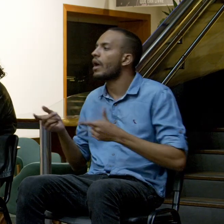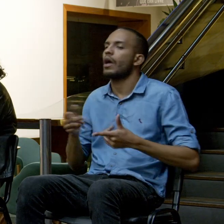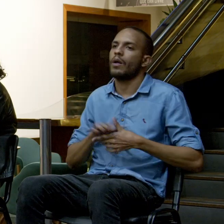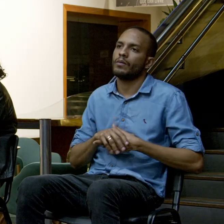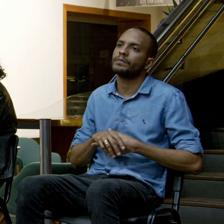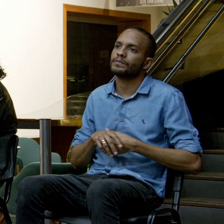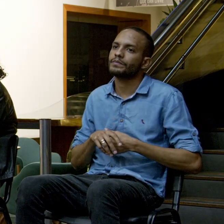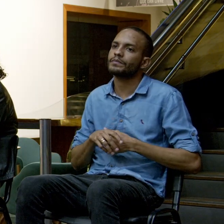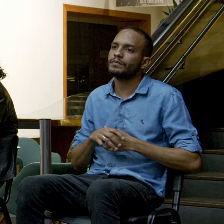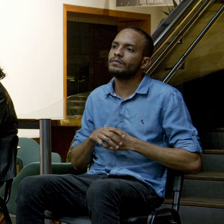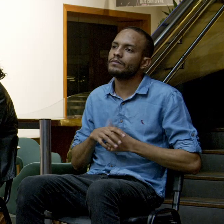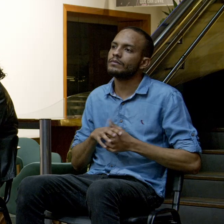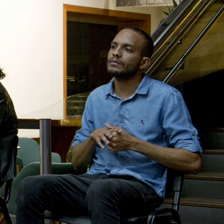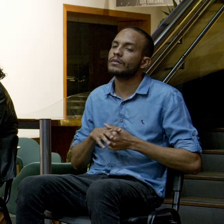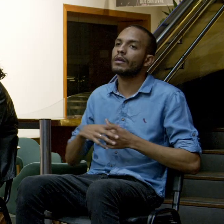materiais